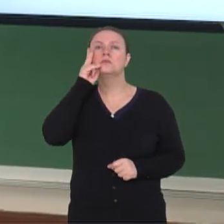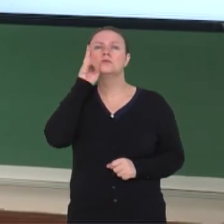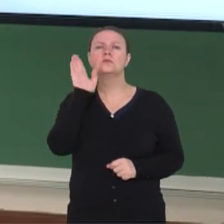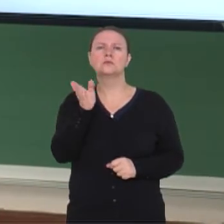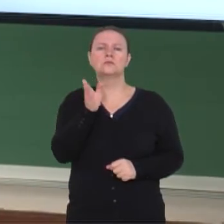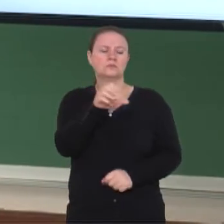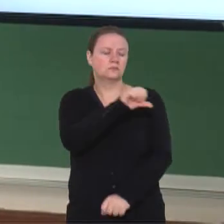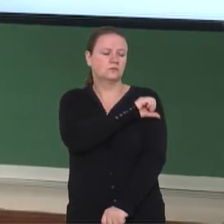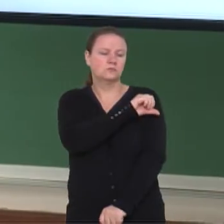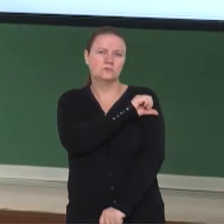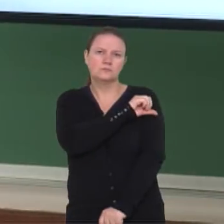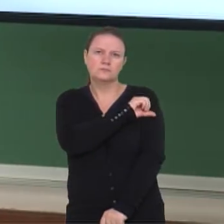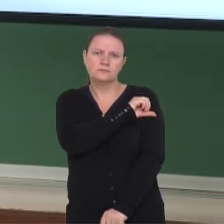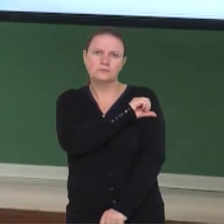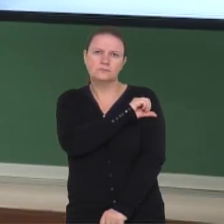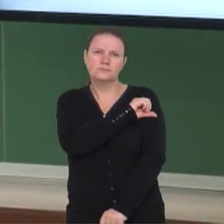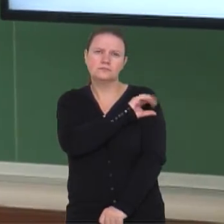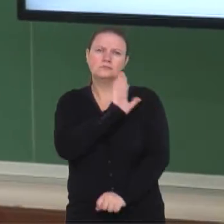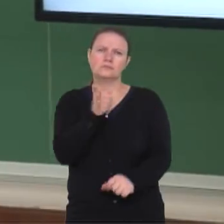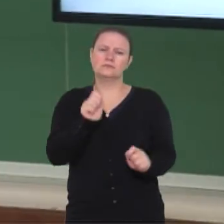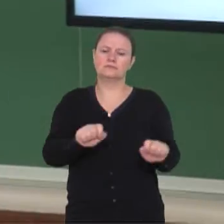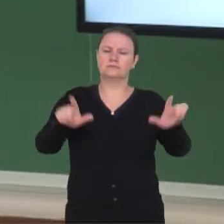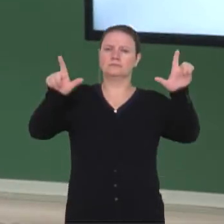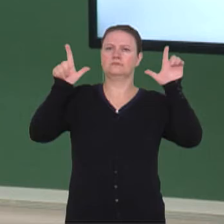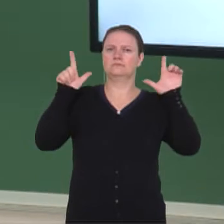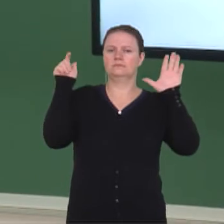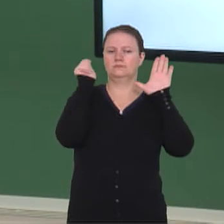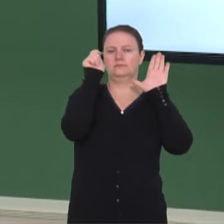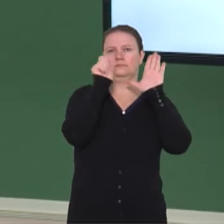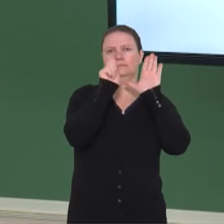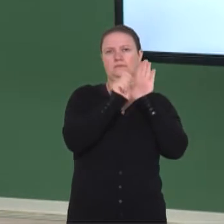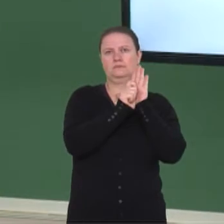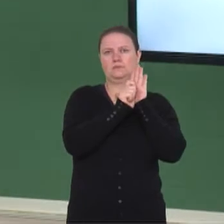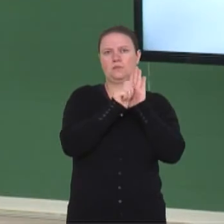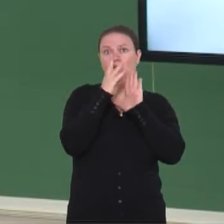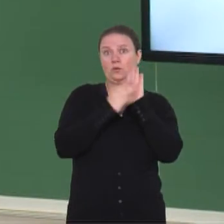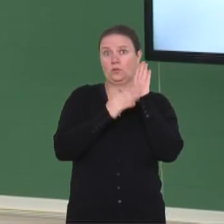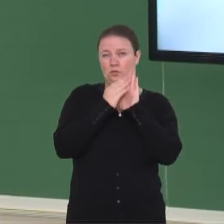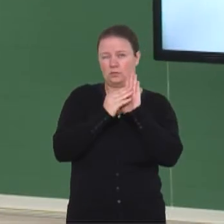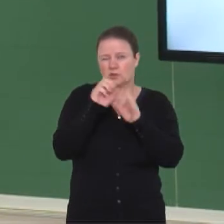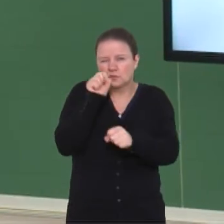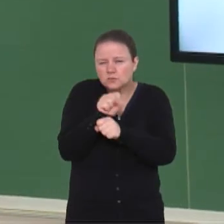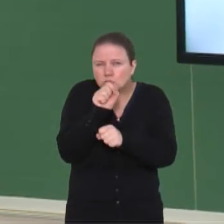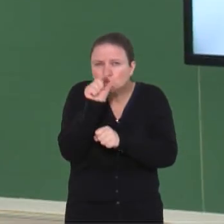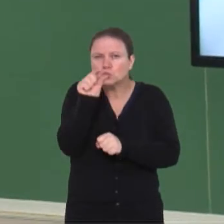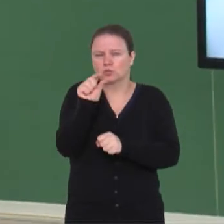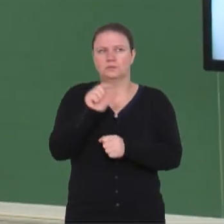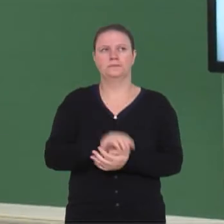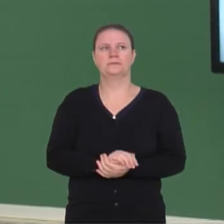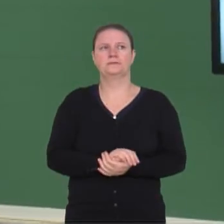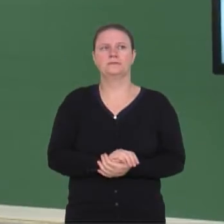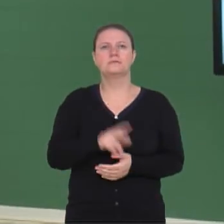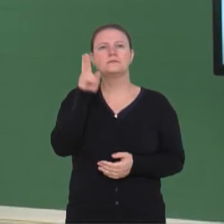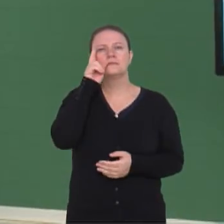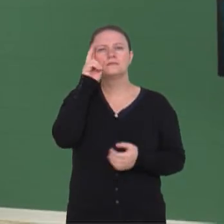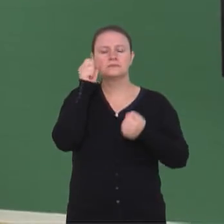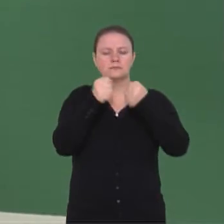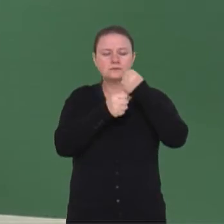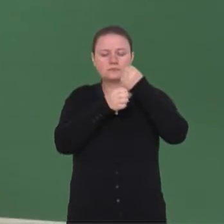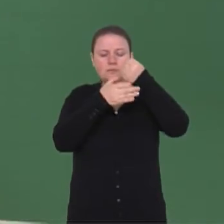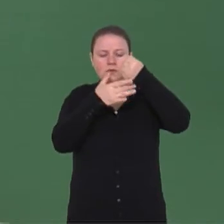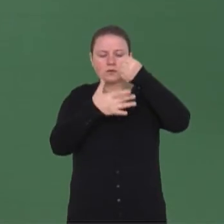ano. Eu coloquei aqui no quadro e que vocês vão copiar daqui a pouquinho. Olha, lembram